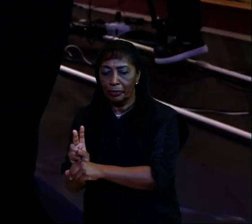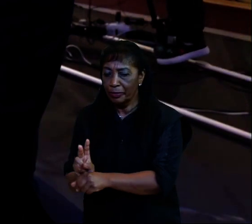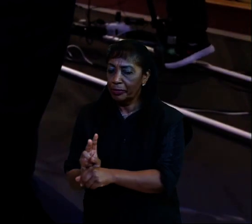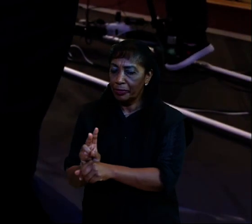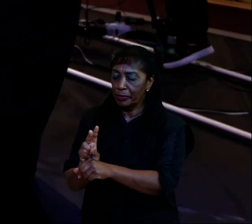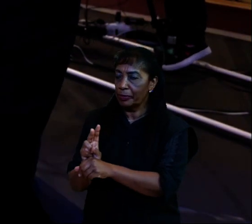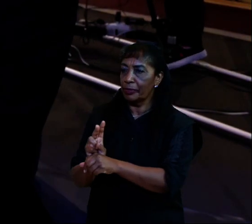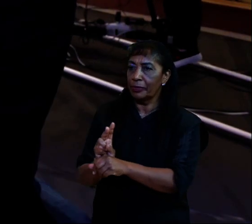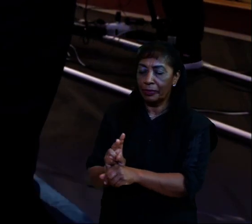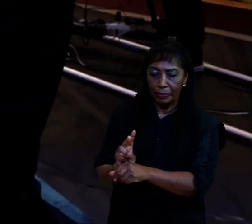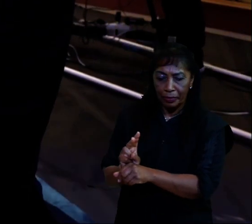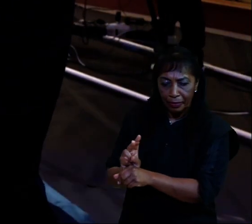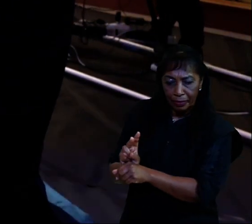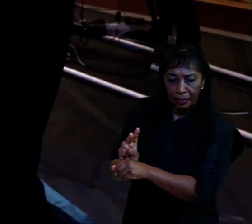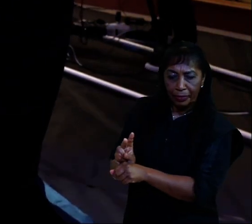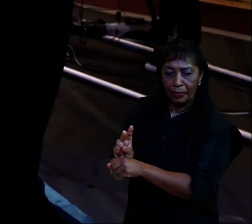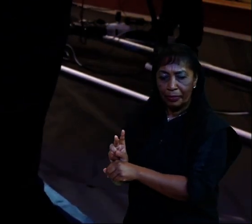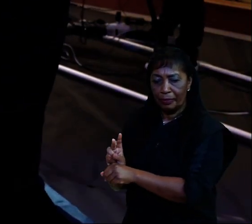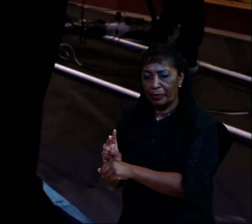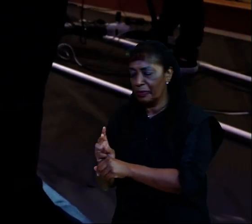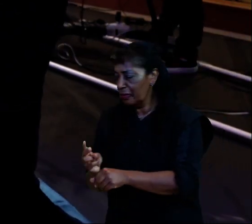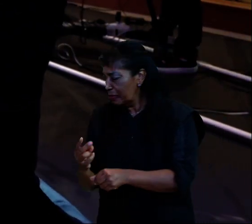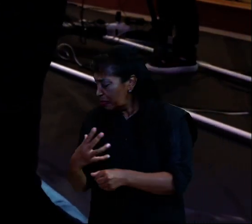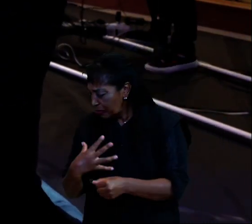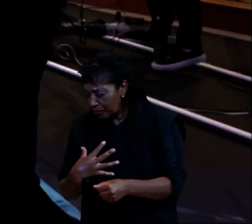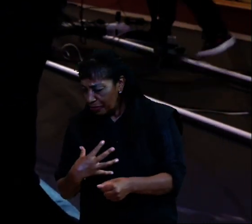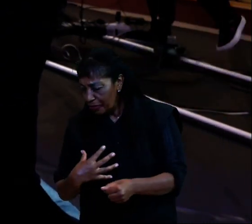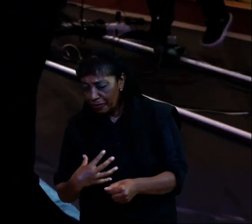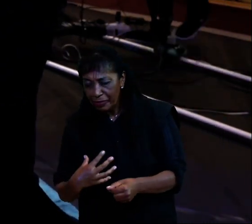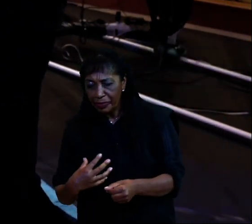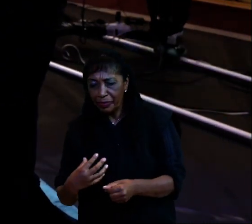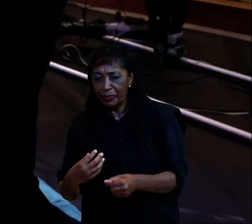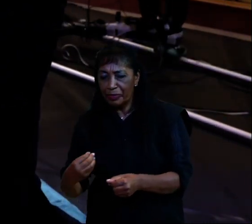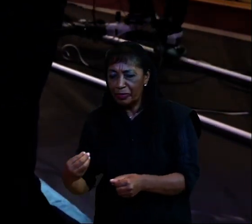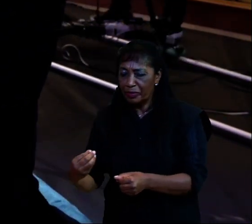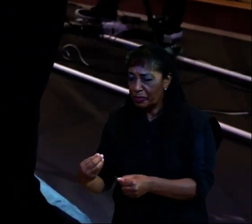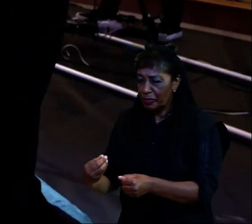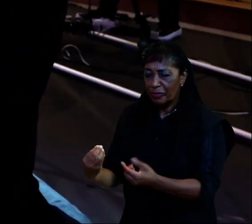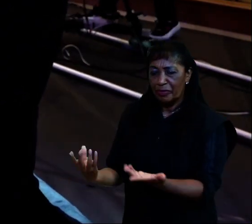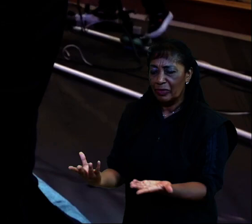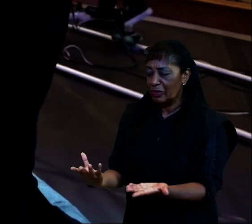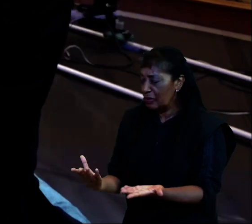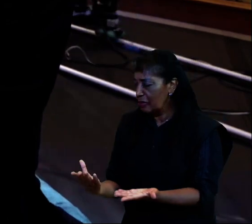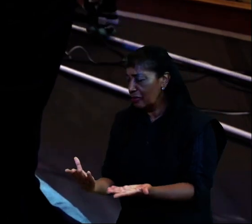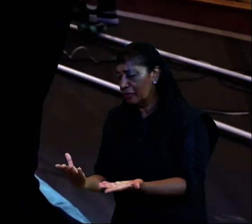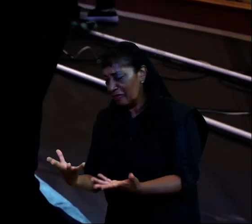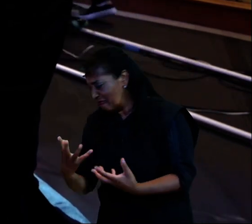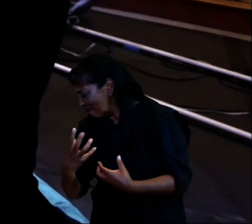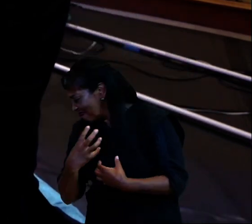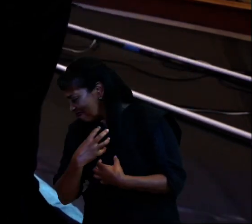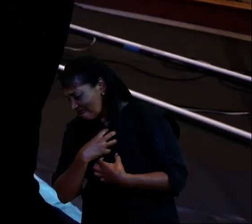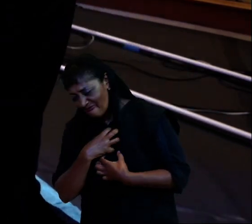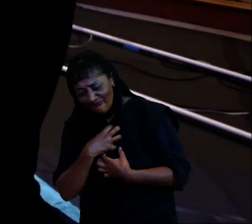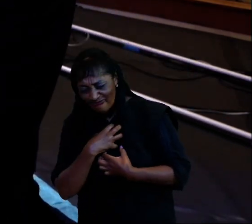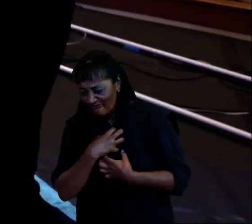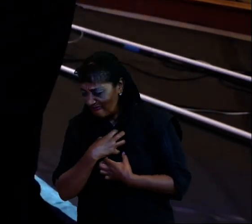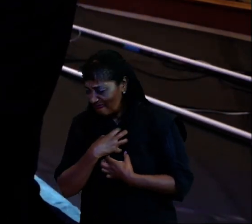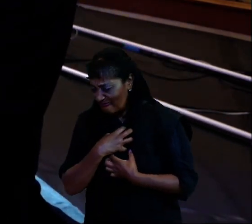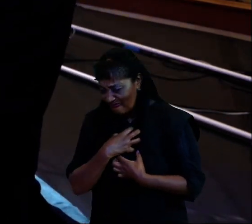quando seu filho se foi e sentiu-se só.